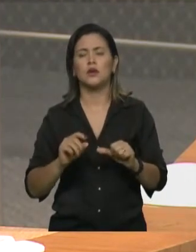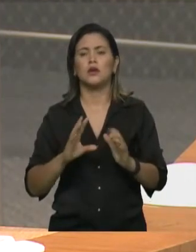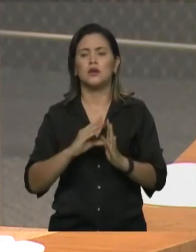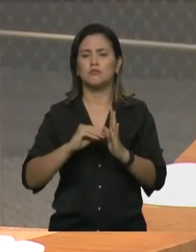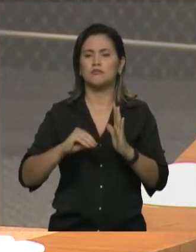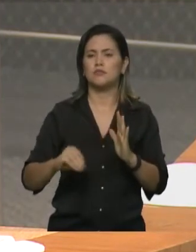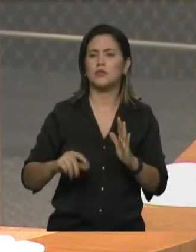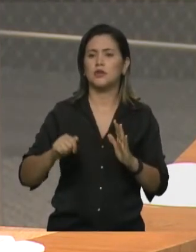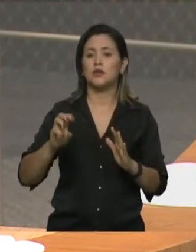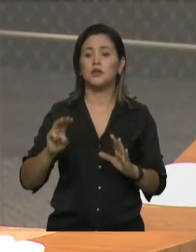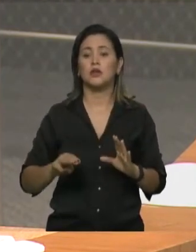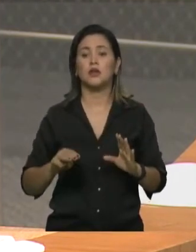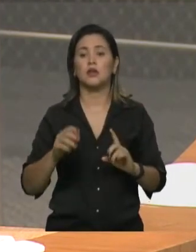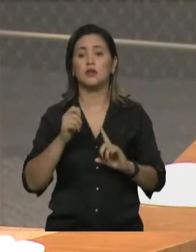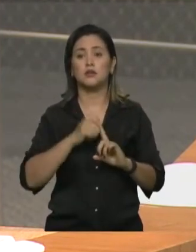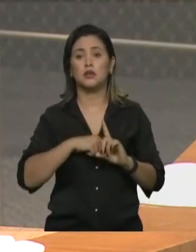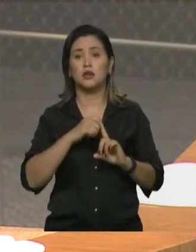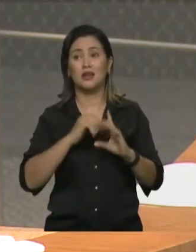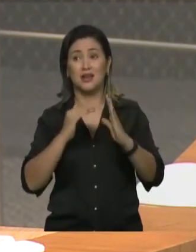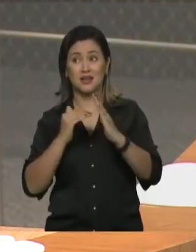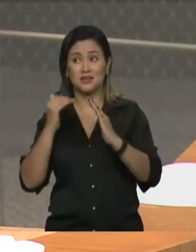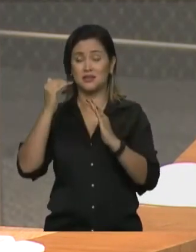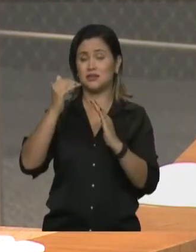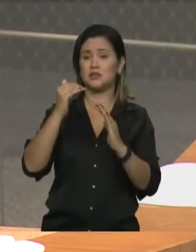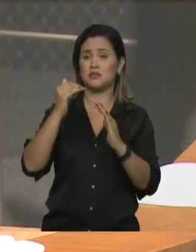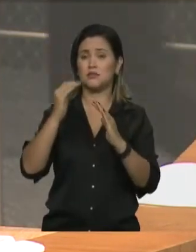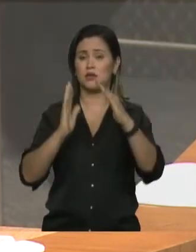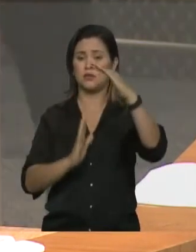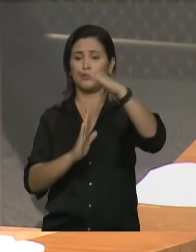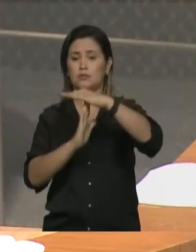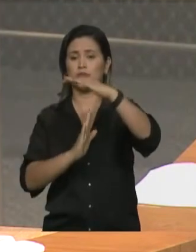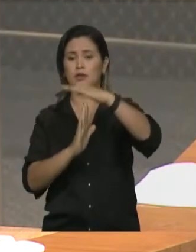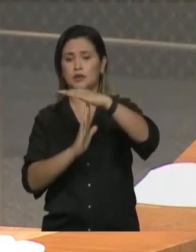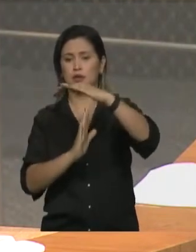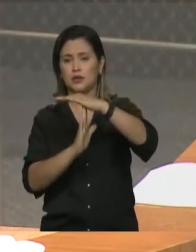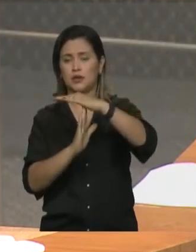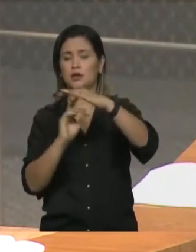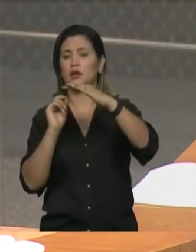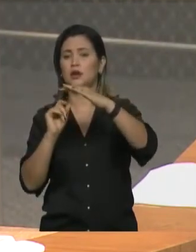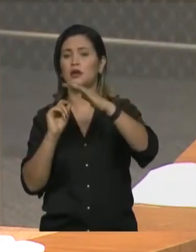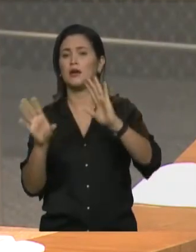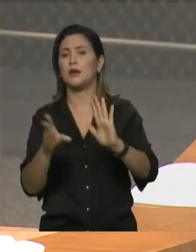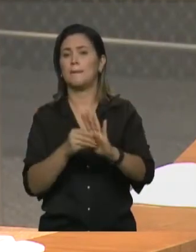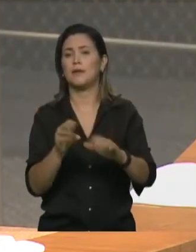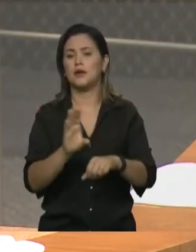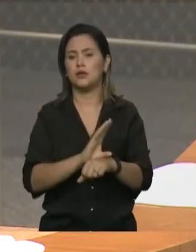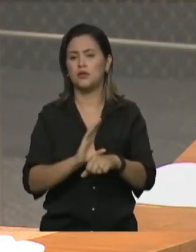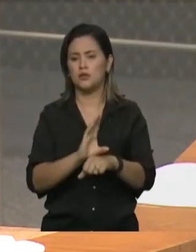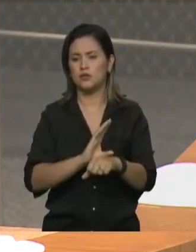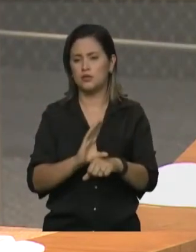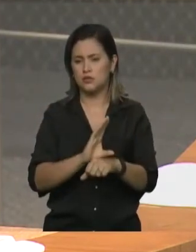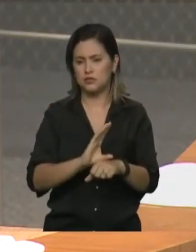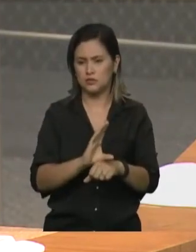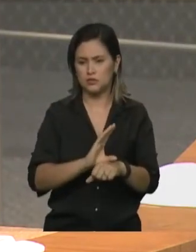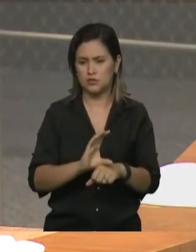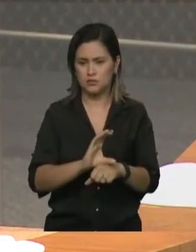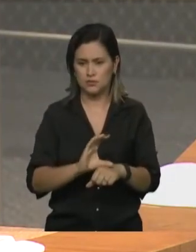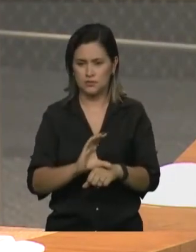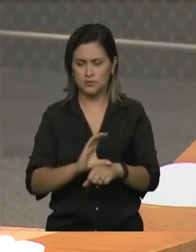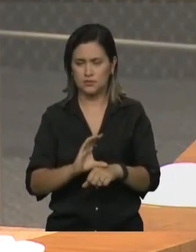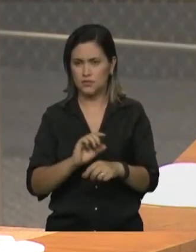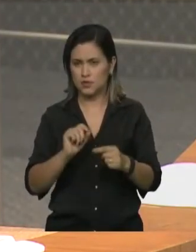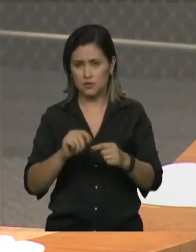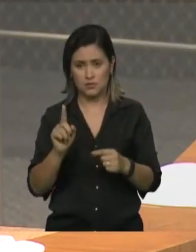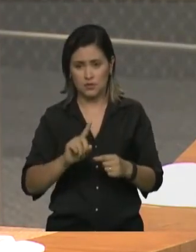ganha acima do teto da Previdência, coisa que a emenda constitucional taxa os inativos. Nós também não